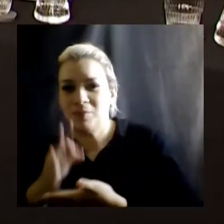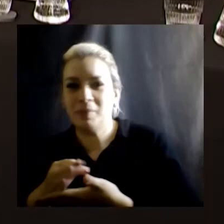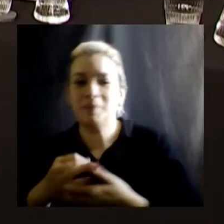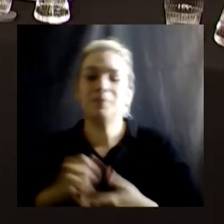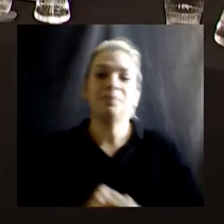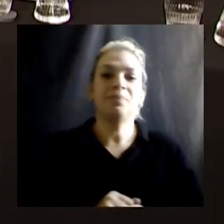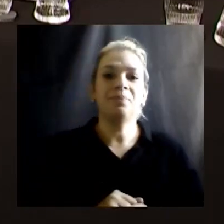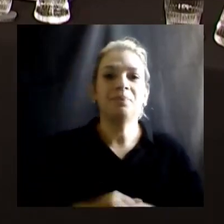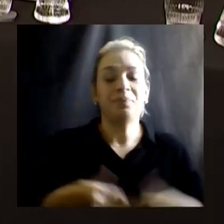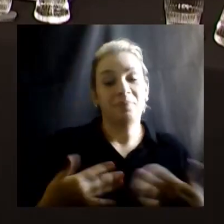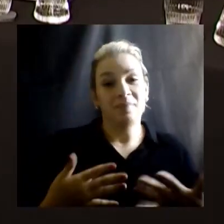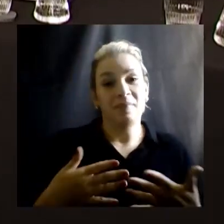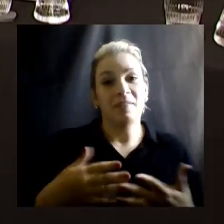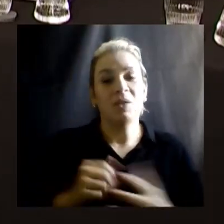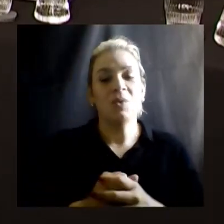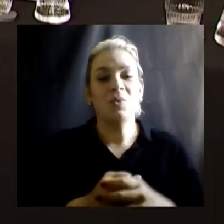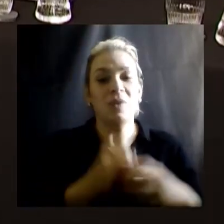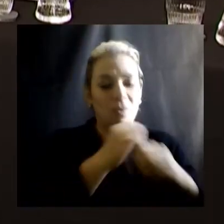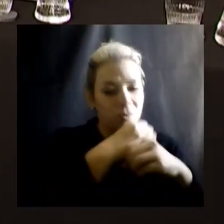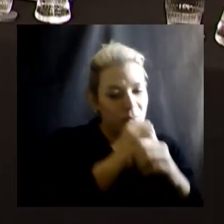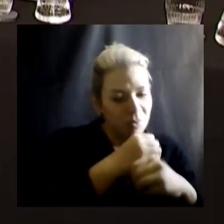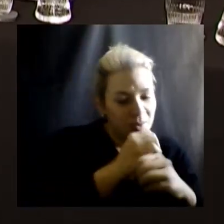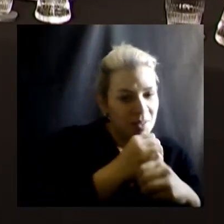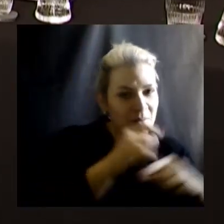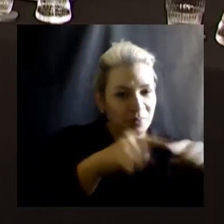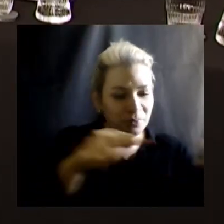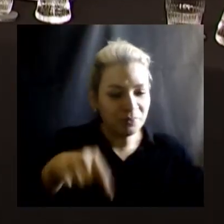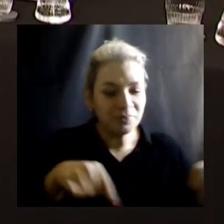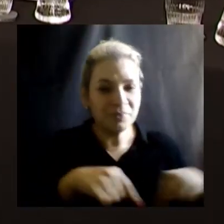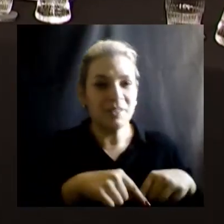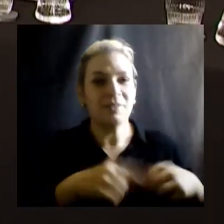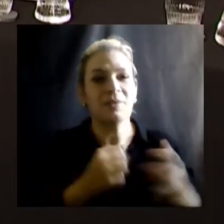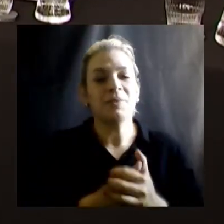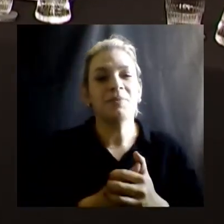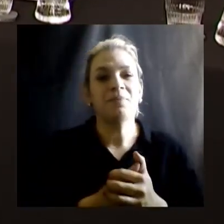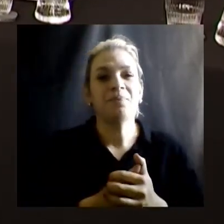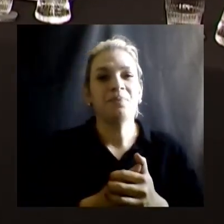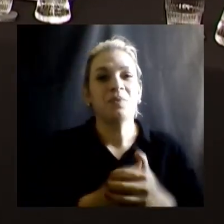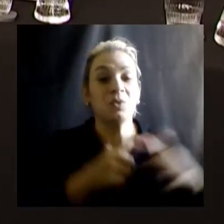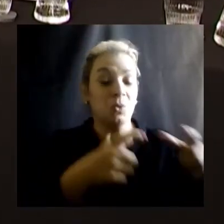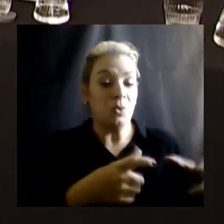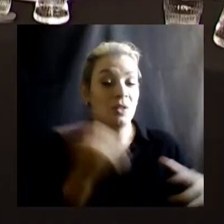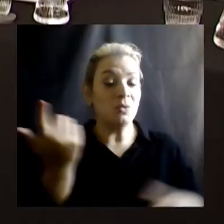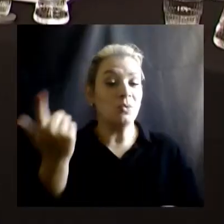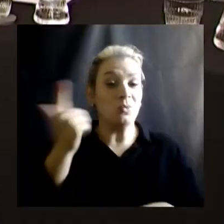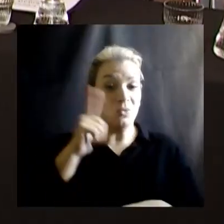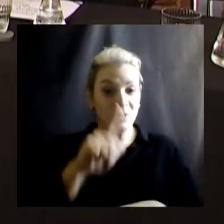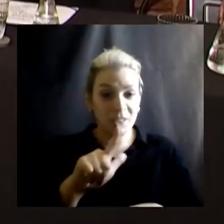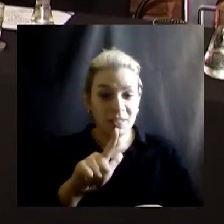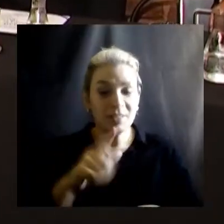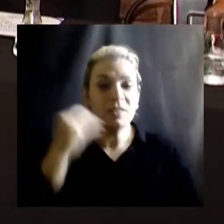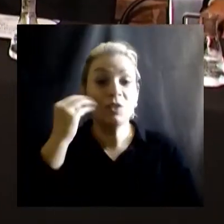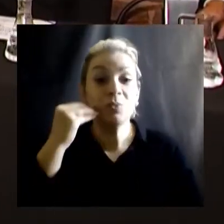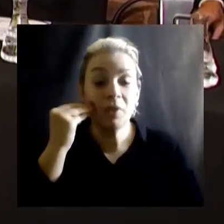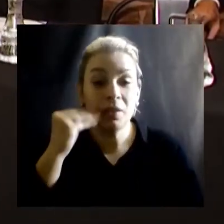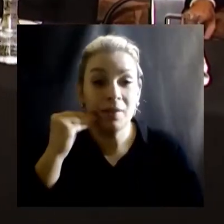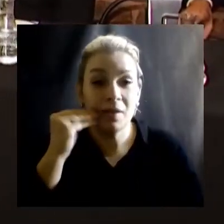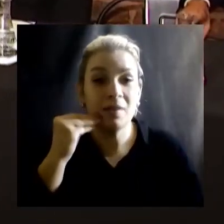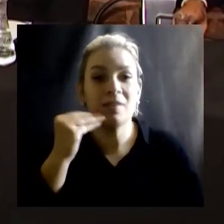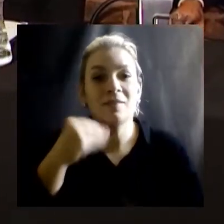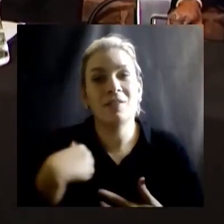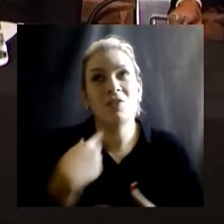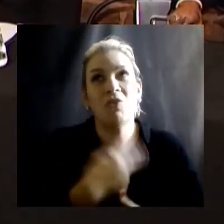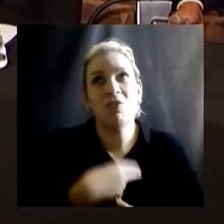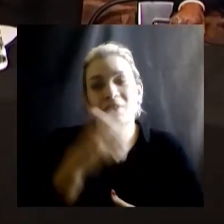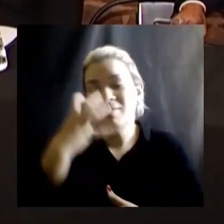esse laboratório, sabe? Esse lugar que a gente conseguisse trazer experiências e como apaixonados que somos por café, como